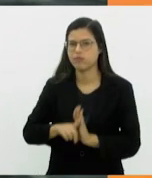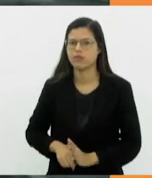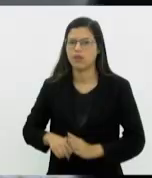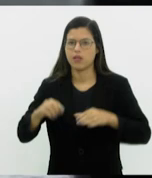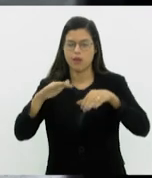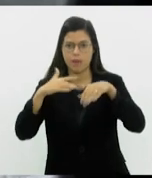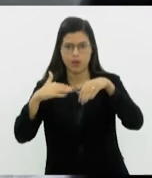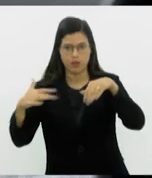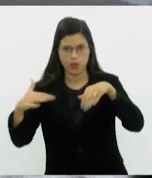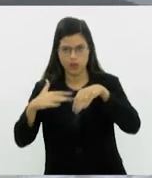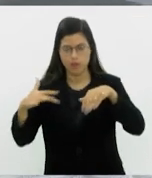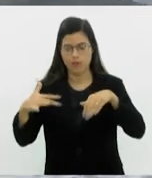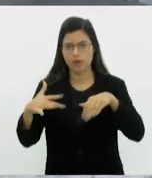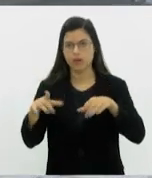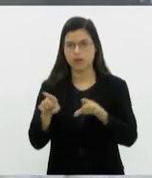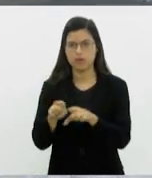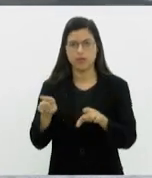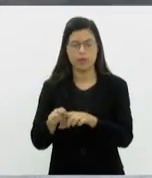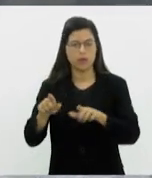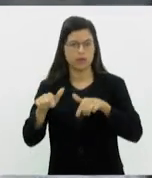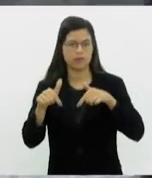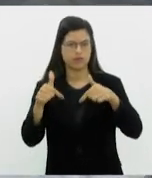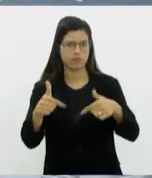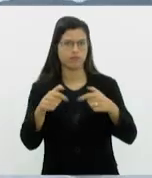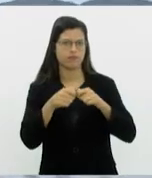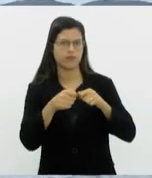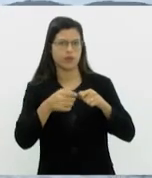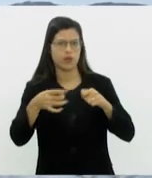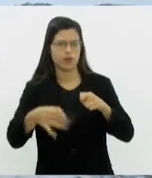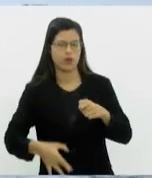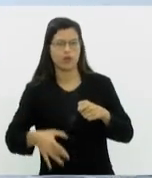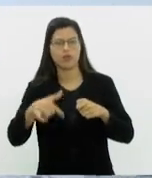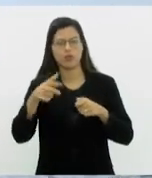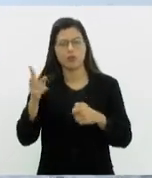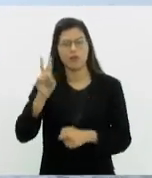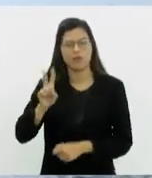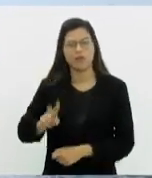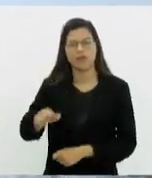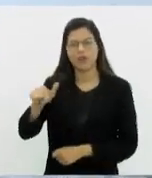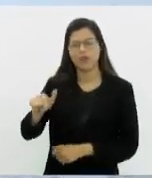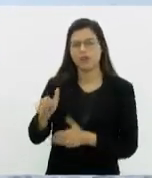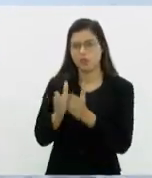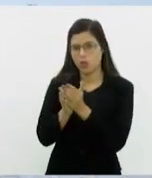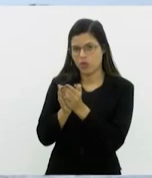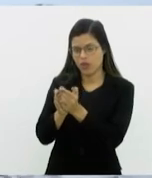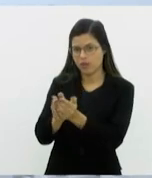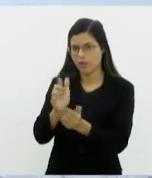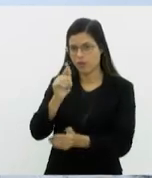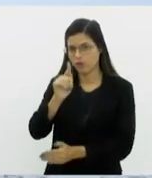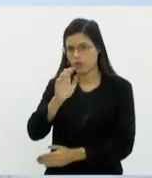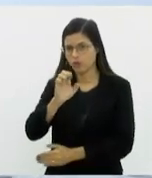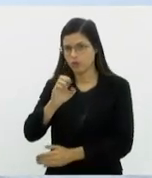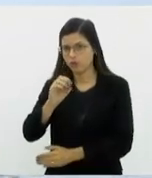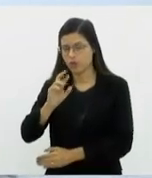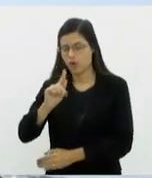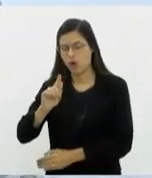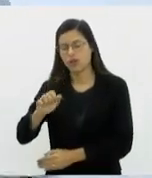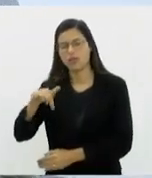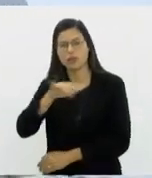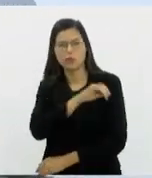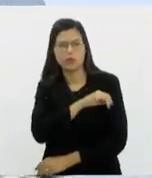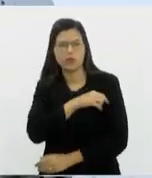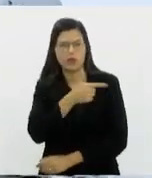Guanabara. A mesma operação foi realizada da última vez que o George Washington esteve no Rio, em 2015, com